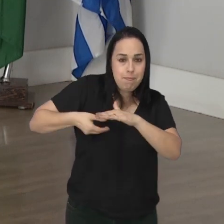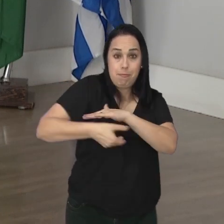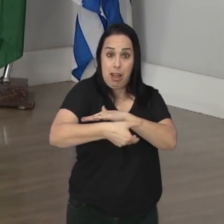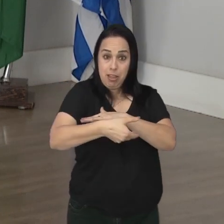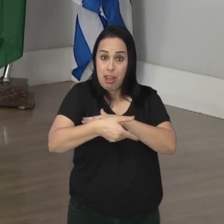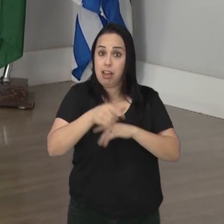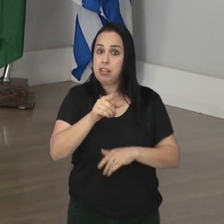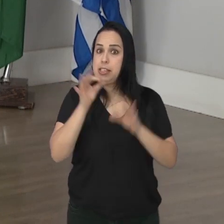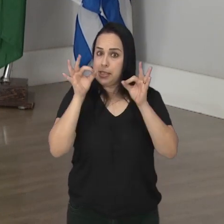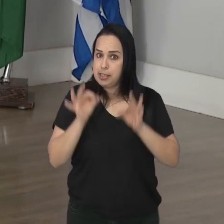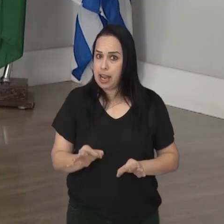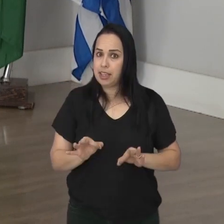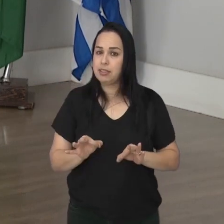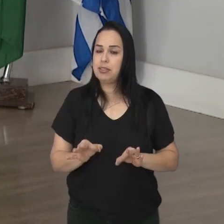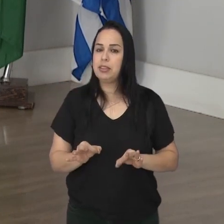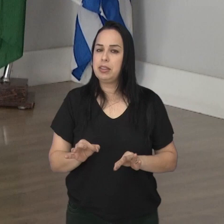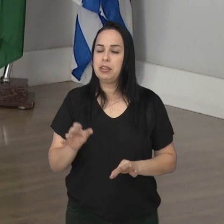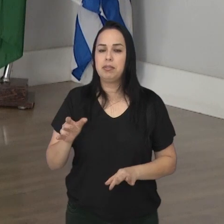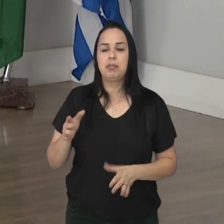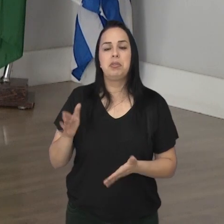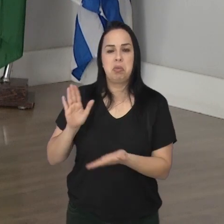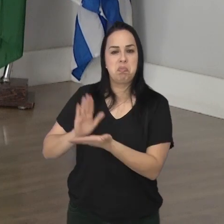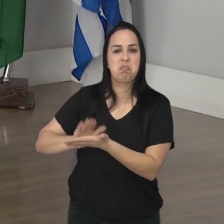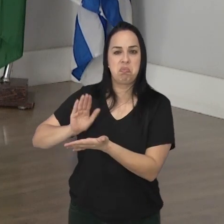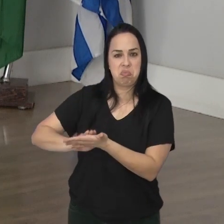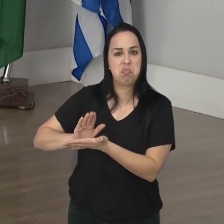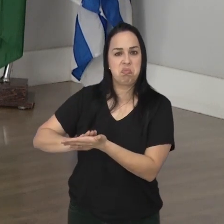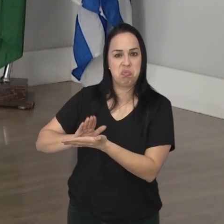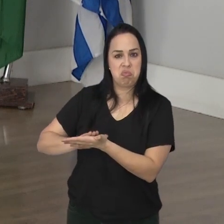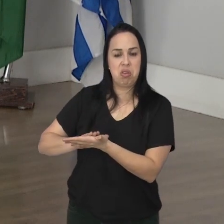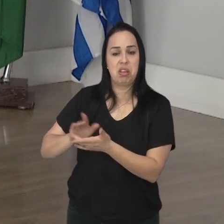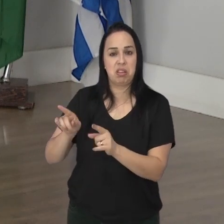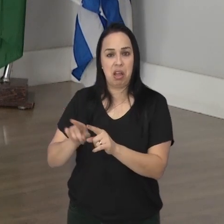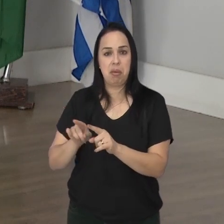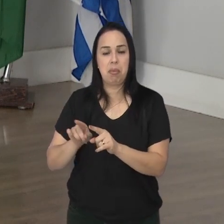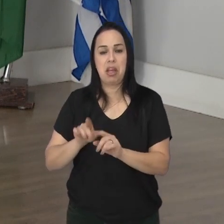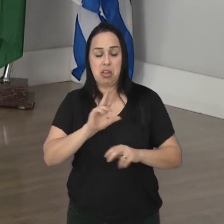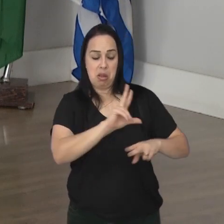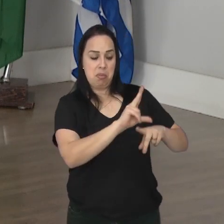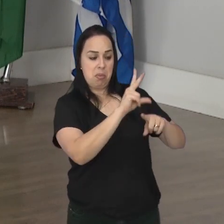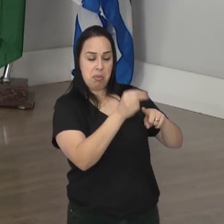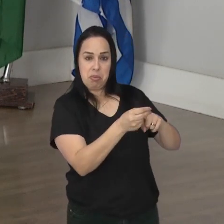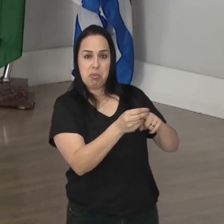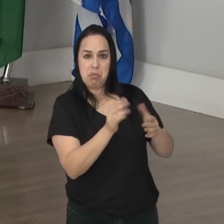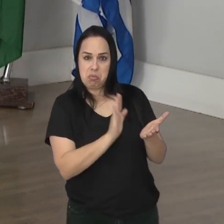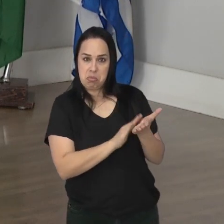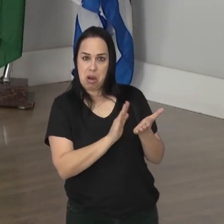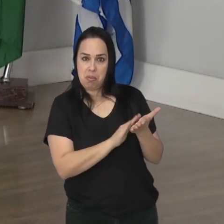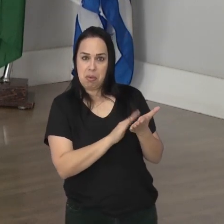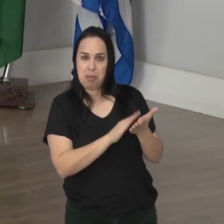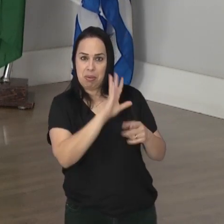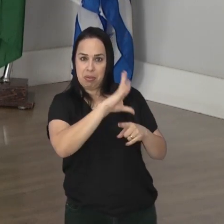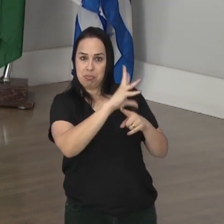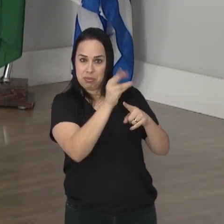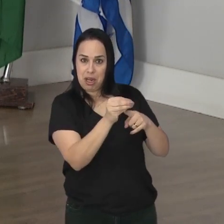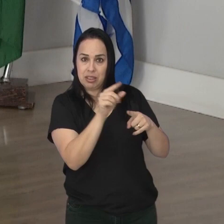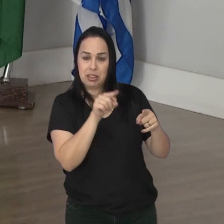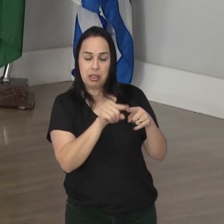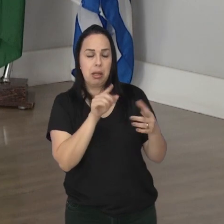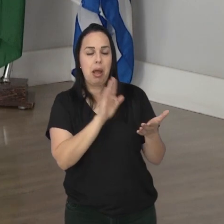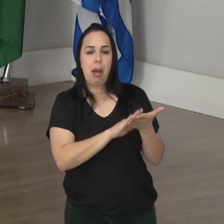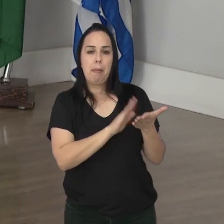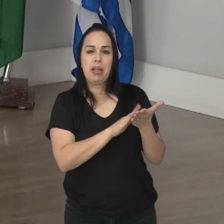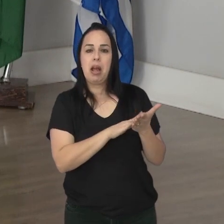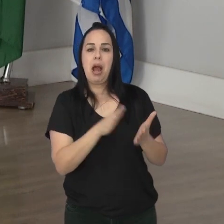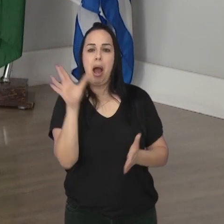investe corretamente, né? E é mérito, de fato, da Associação Parque Tecnológico, que nessas quase